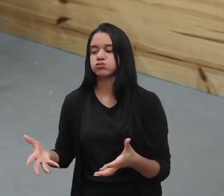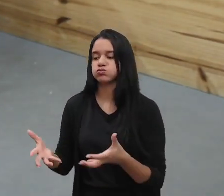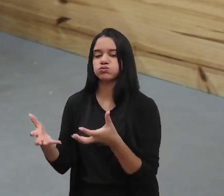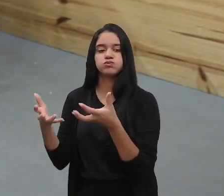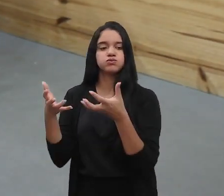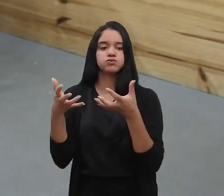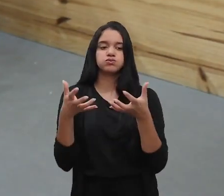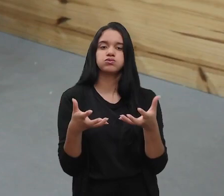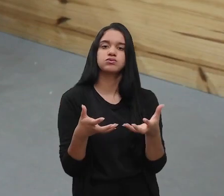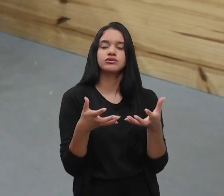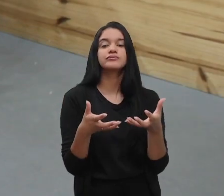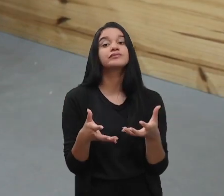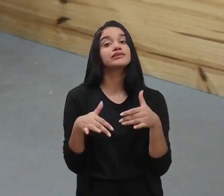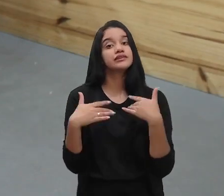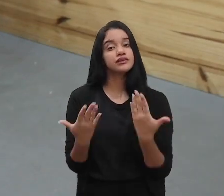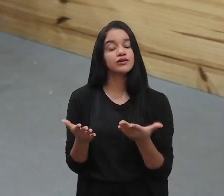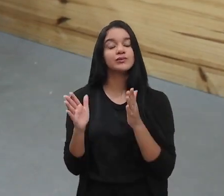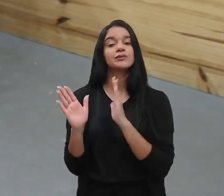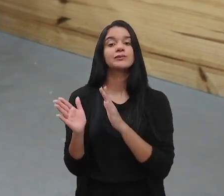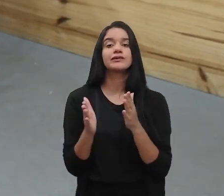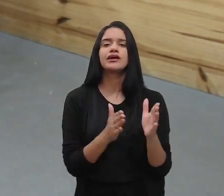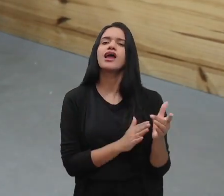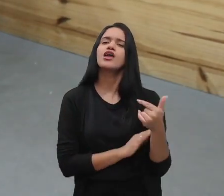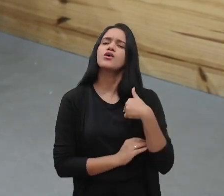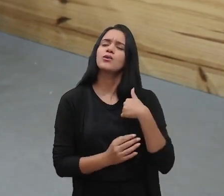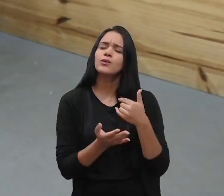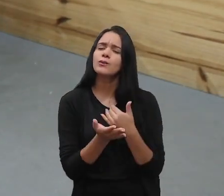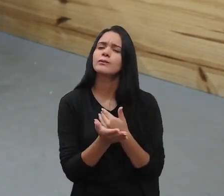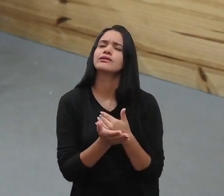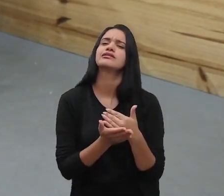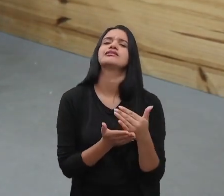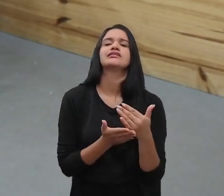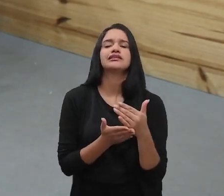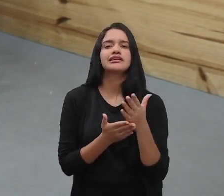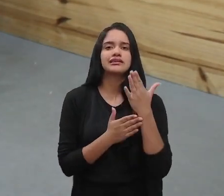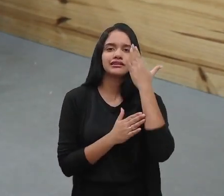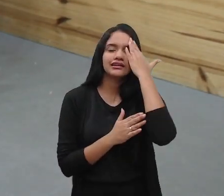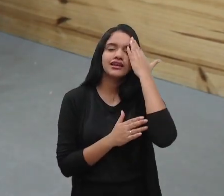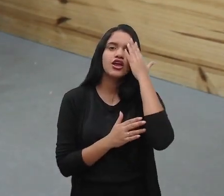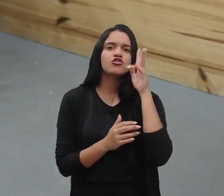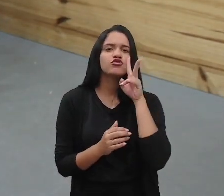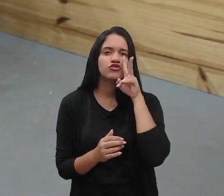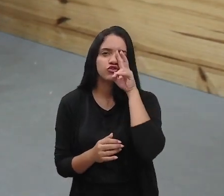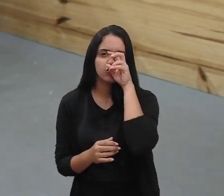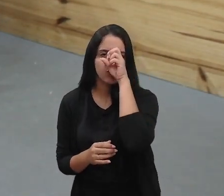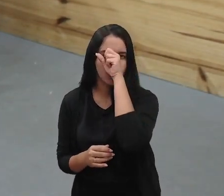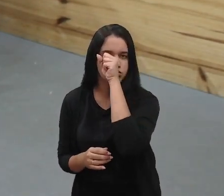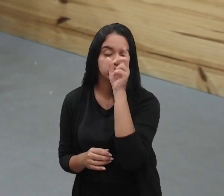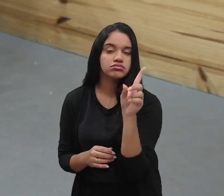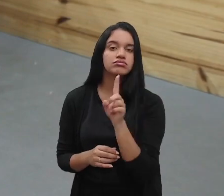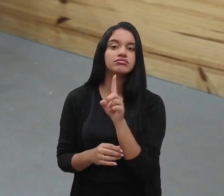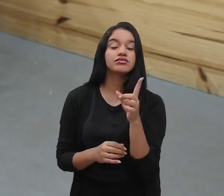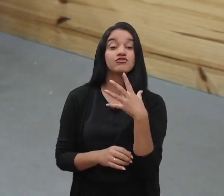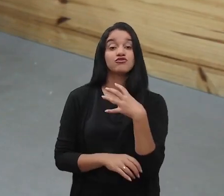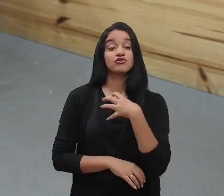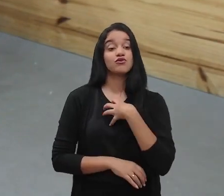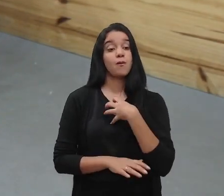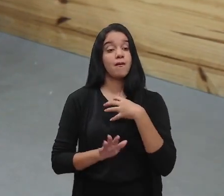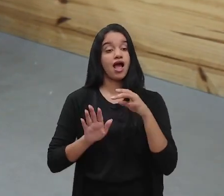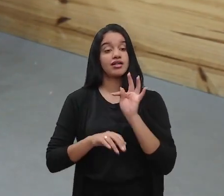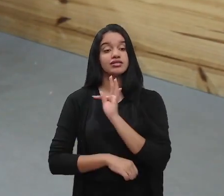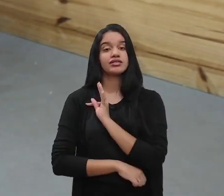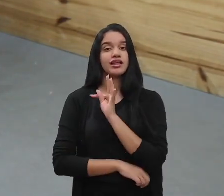aí, num processo de seleção, eu comecei a entender que não é força, é jeito. É a questão da técnica.